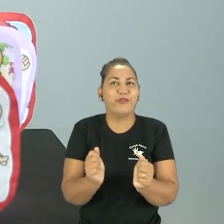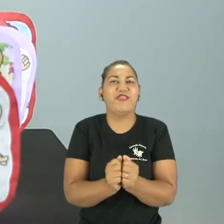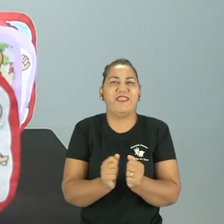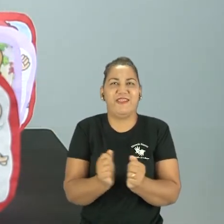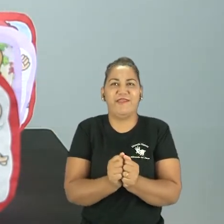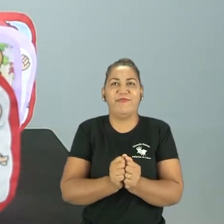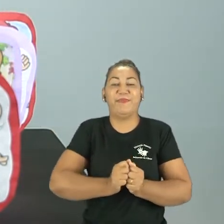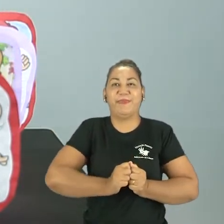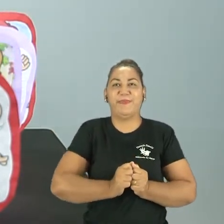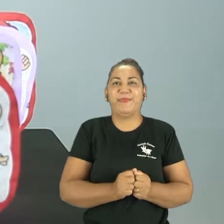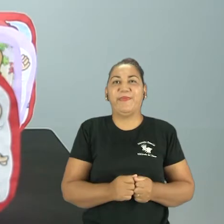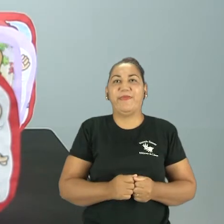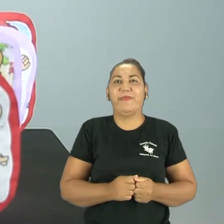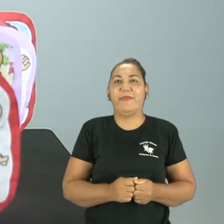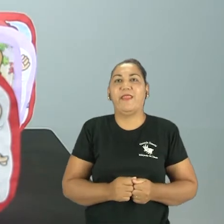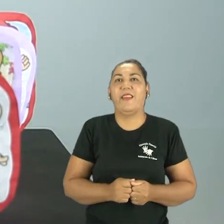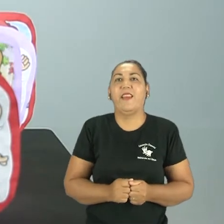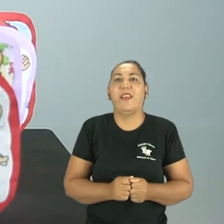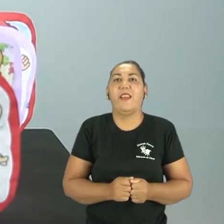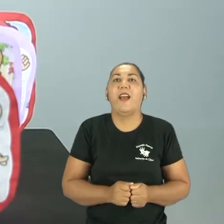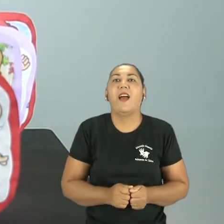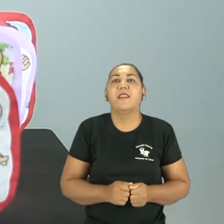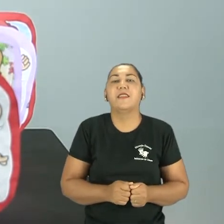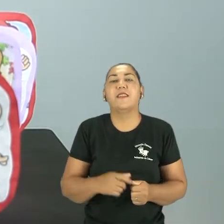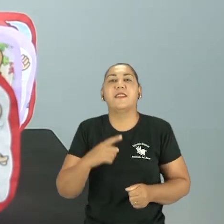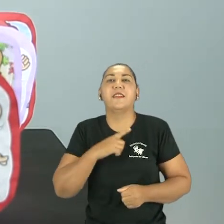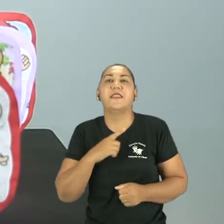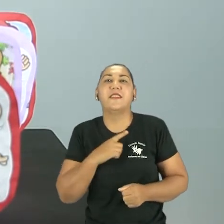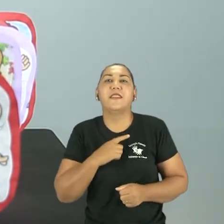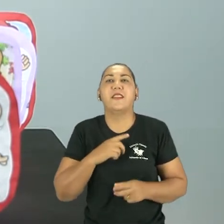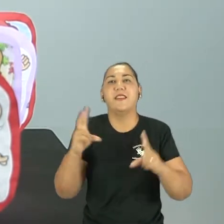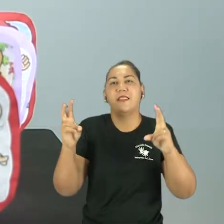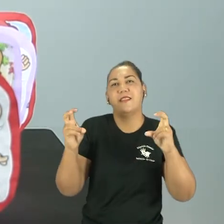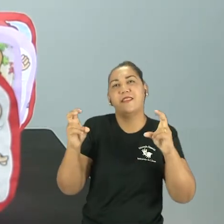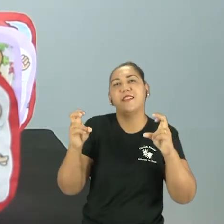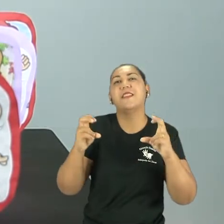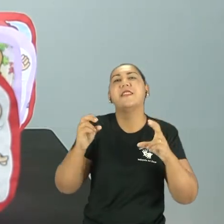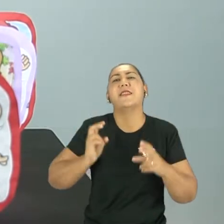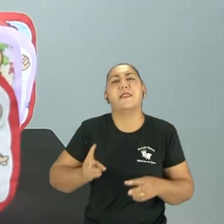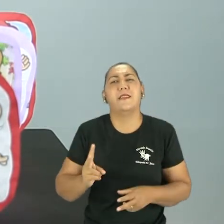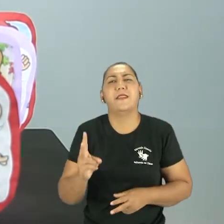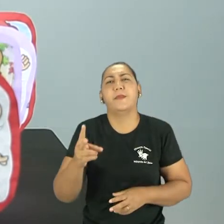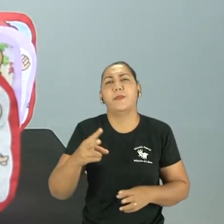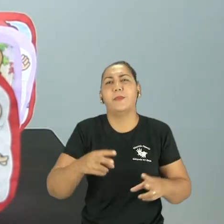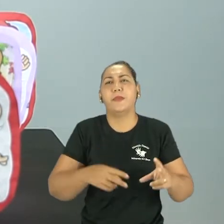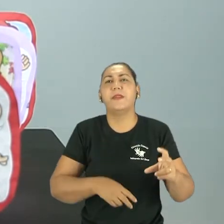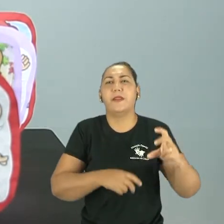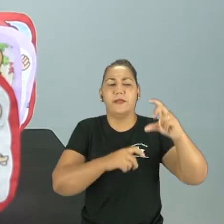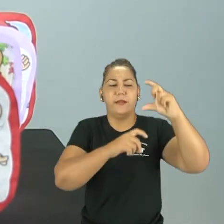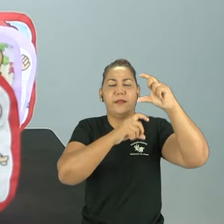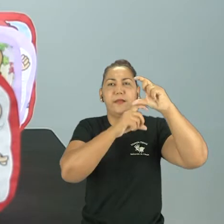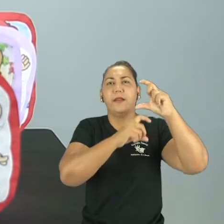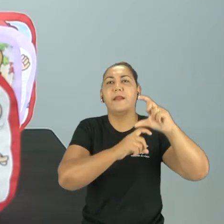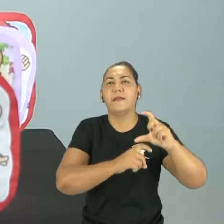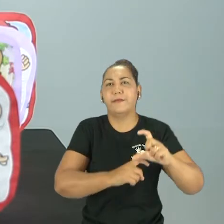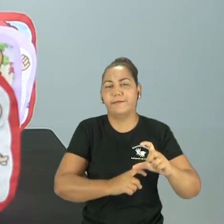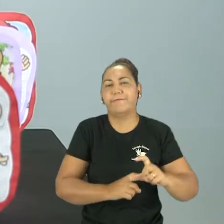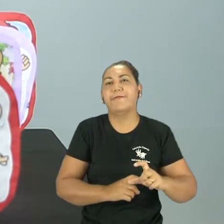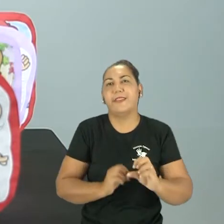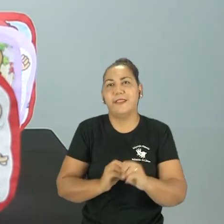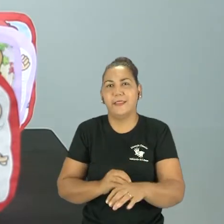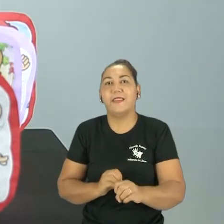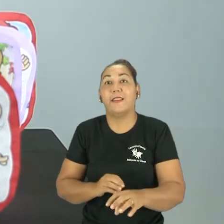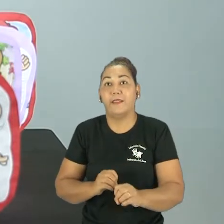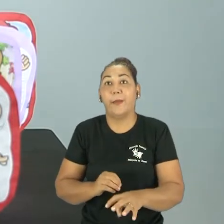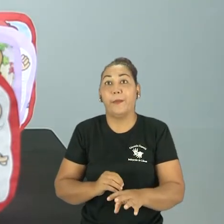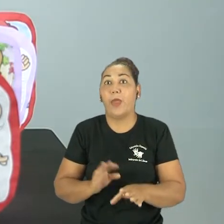questões relatadas, né, nos gibis, que às vezes você lê Às vezes, você já deve ter